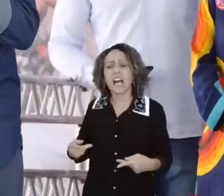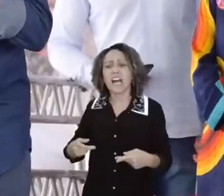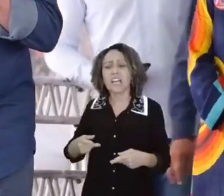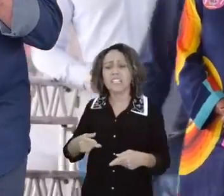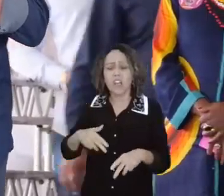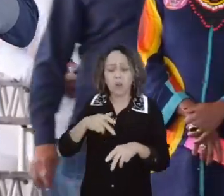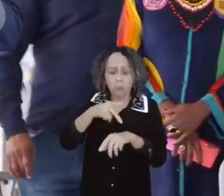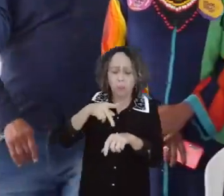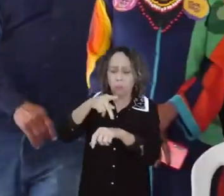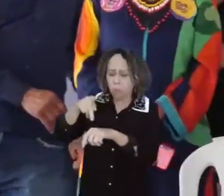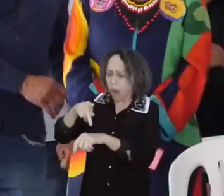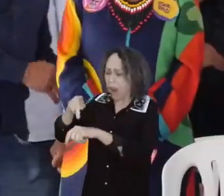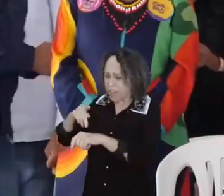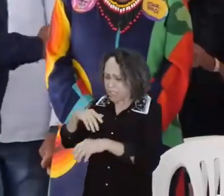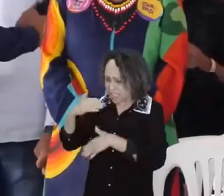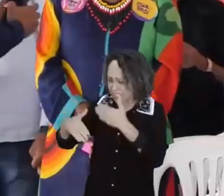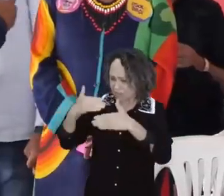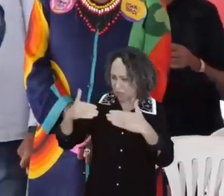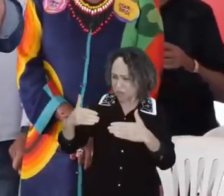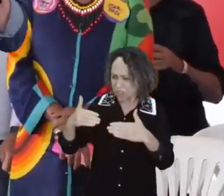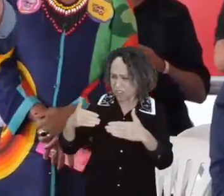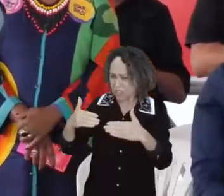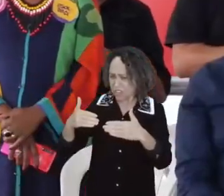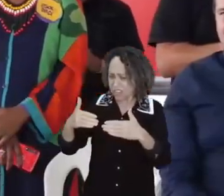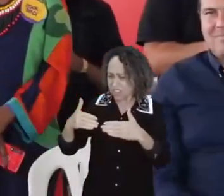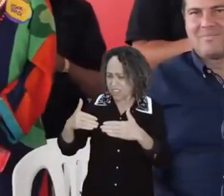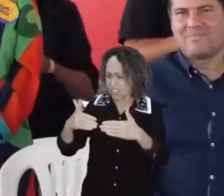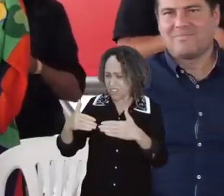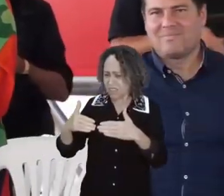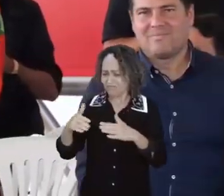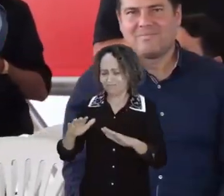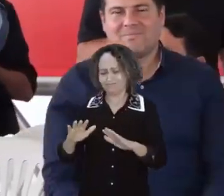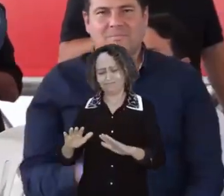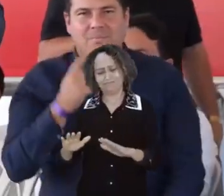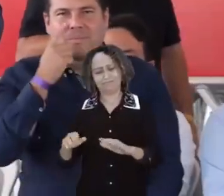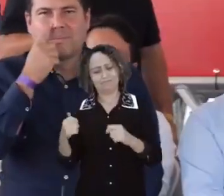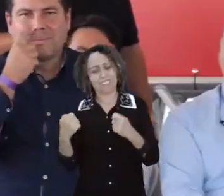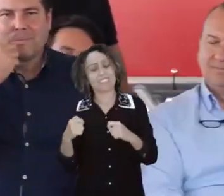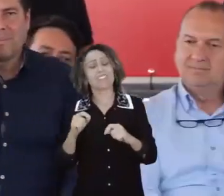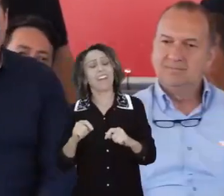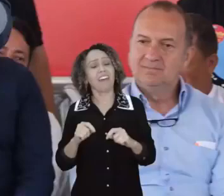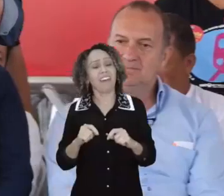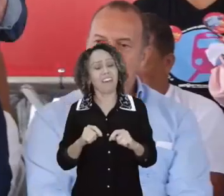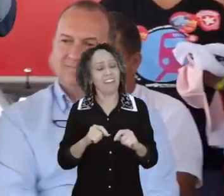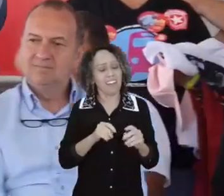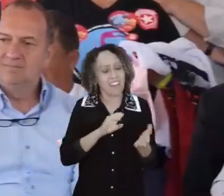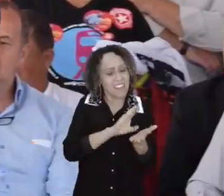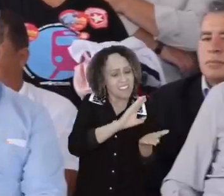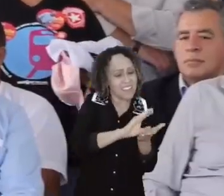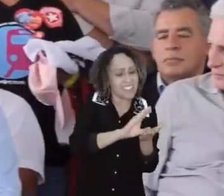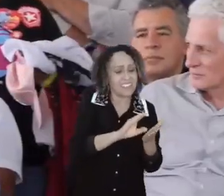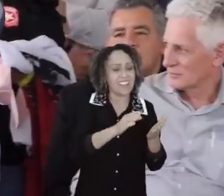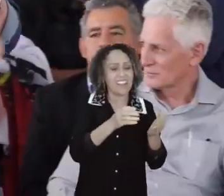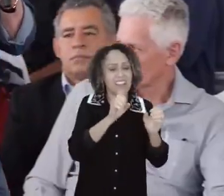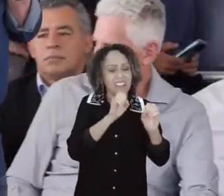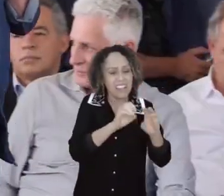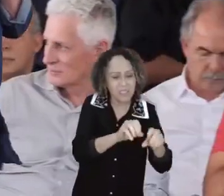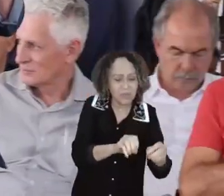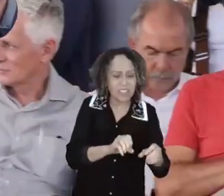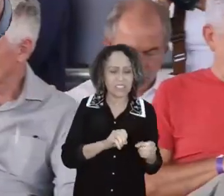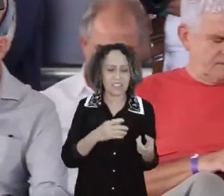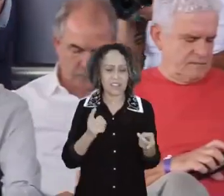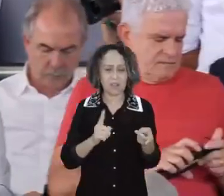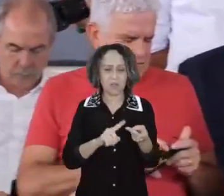ela tivesse investido na educação, investido em ciência e tecnologia, para que as pessoas possam ajudar o